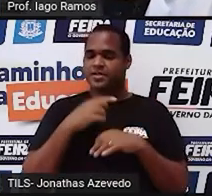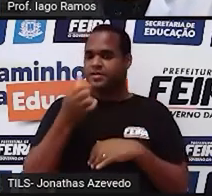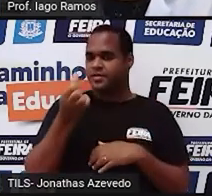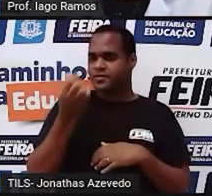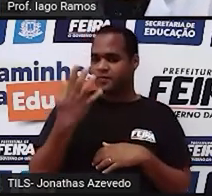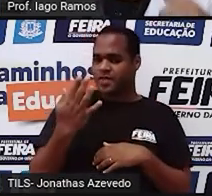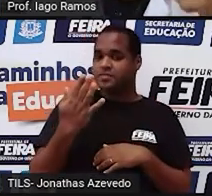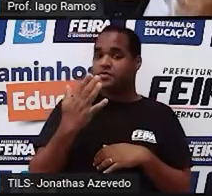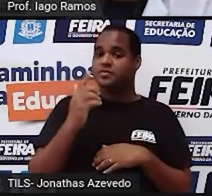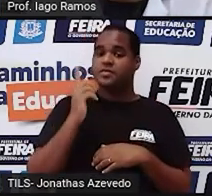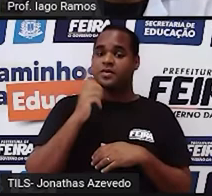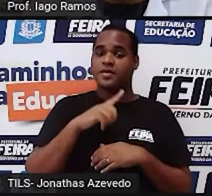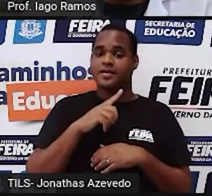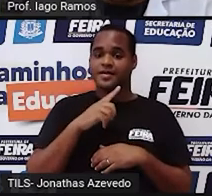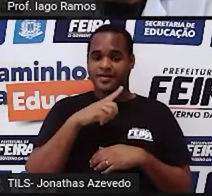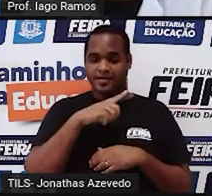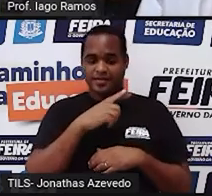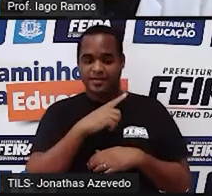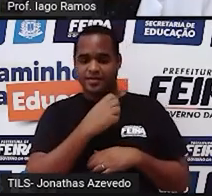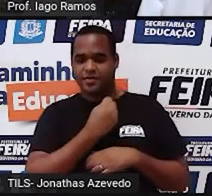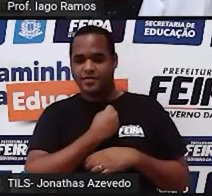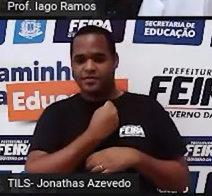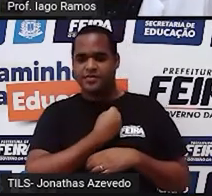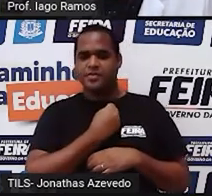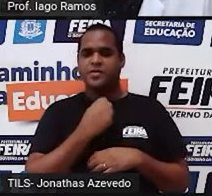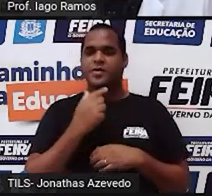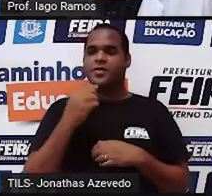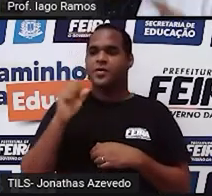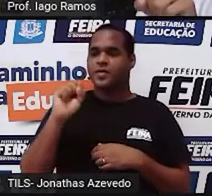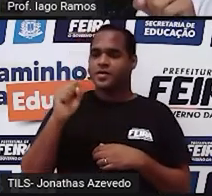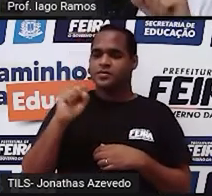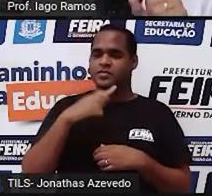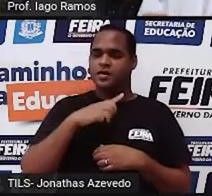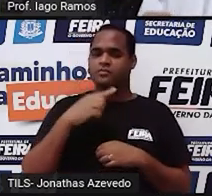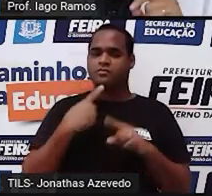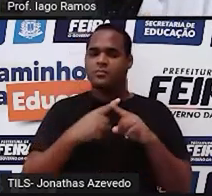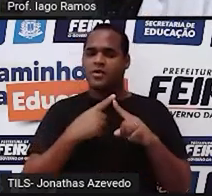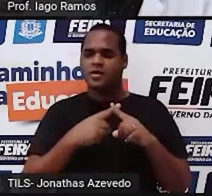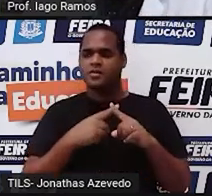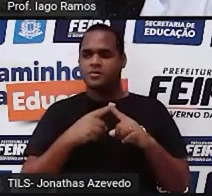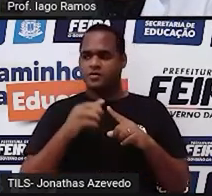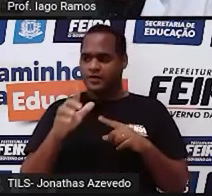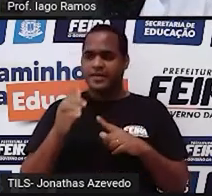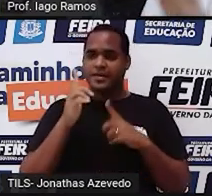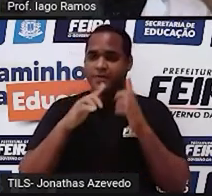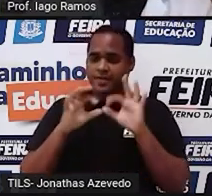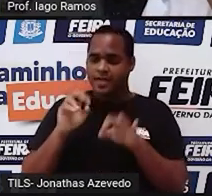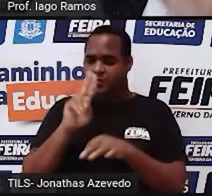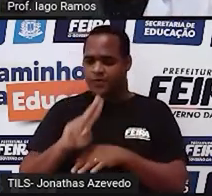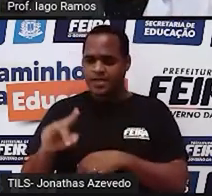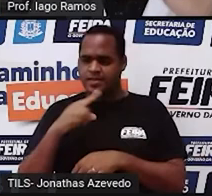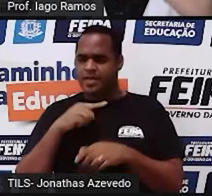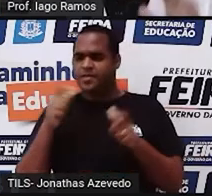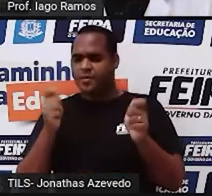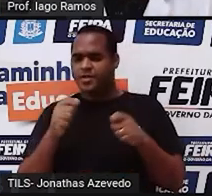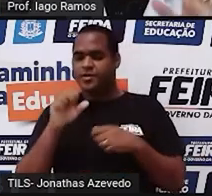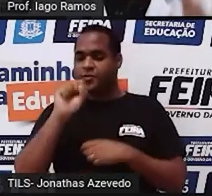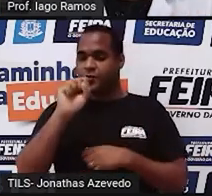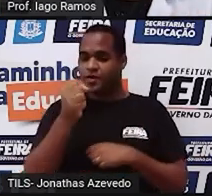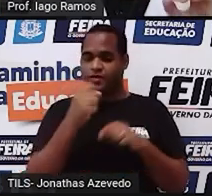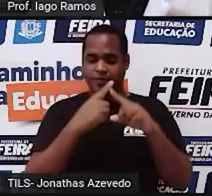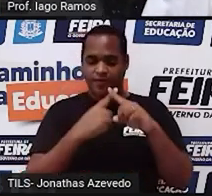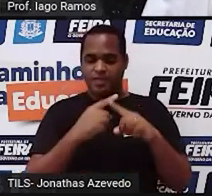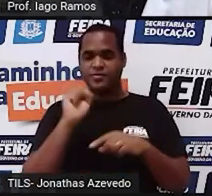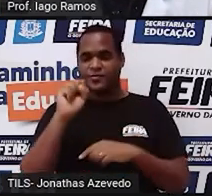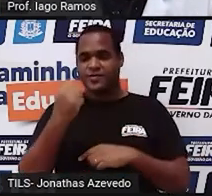64 O resultado é 8 e por quê que é 8 horas passa aí pode até usar calculadora 8